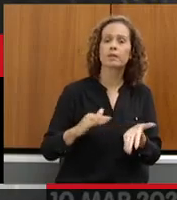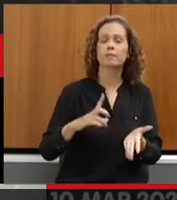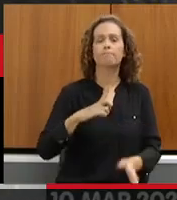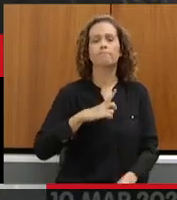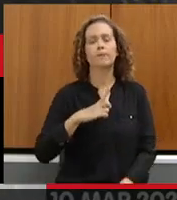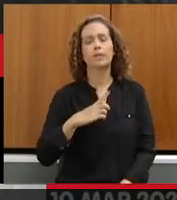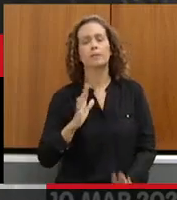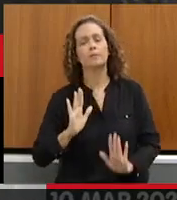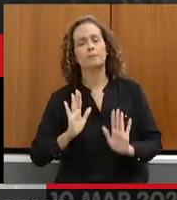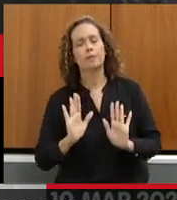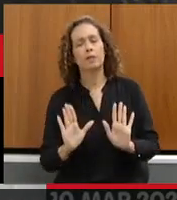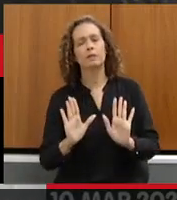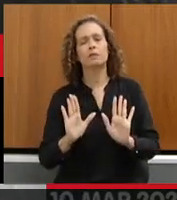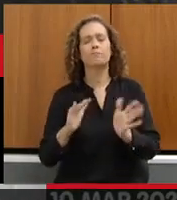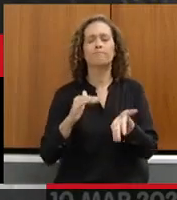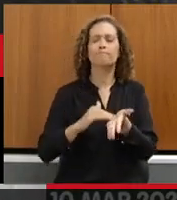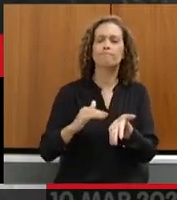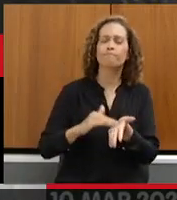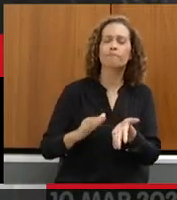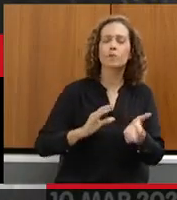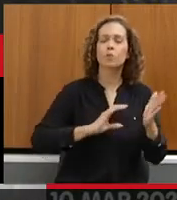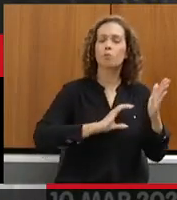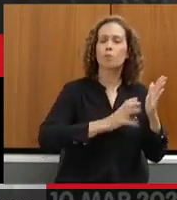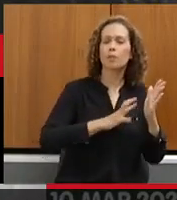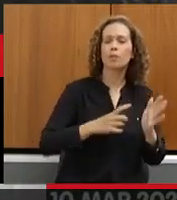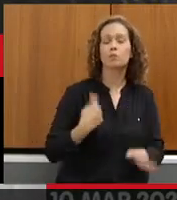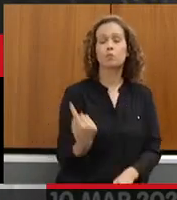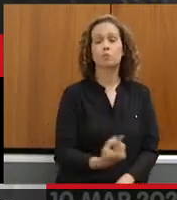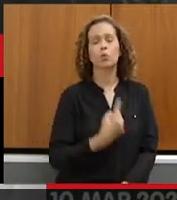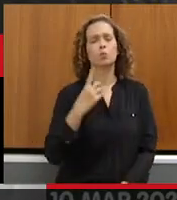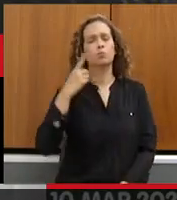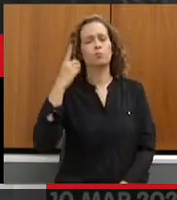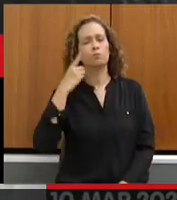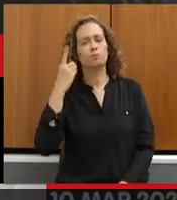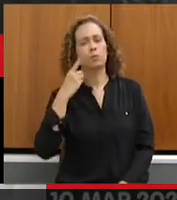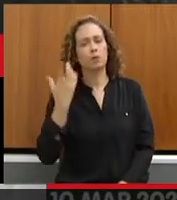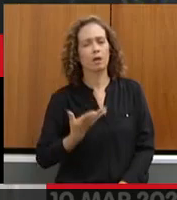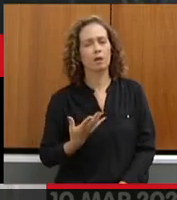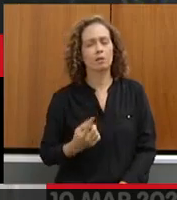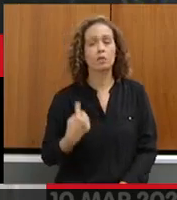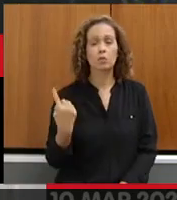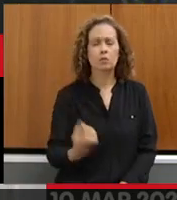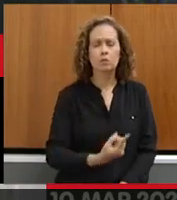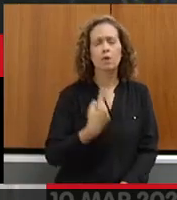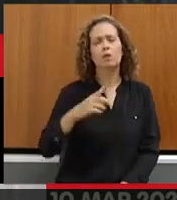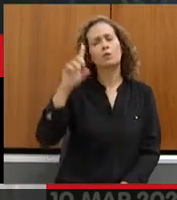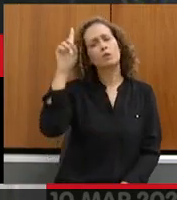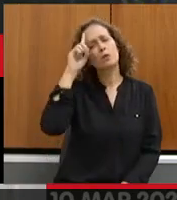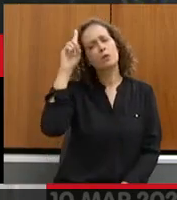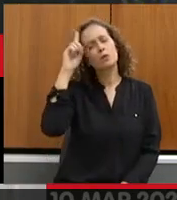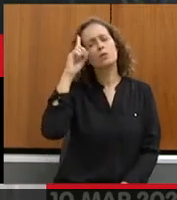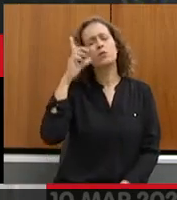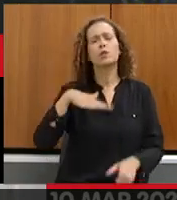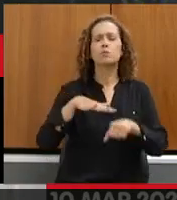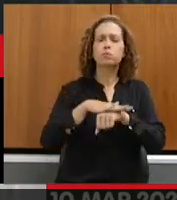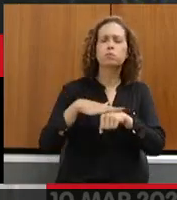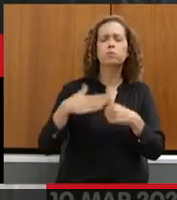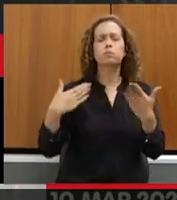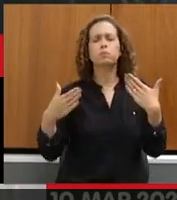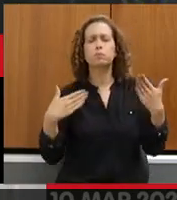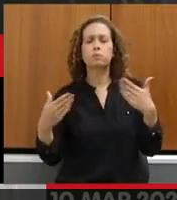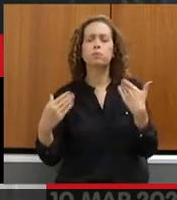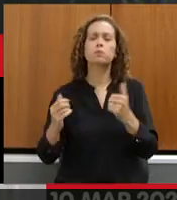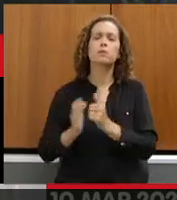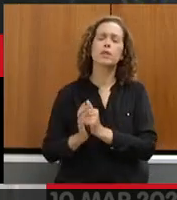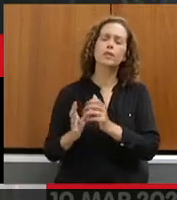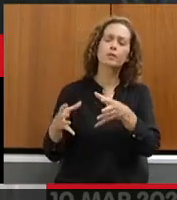Secretário é um Parlamento nós deputados estamos no dia a dia dialogando em todas as nossas